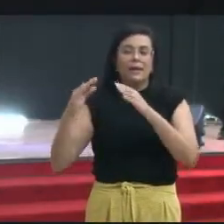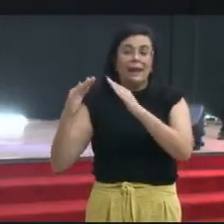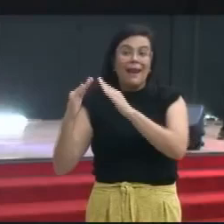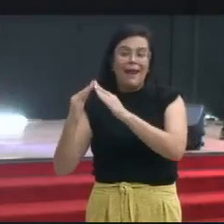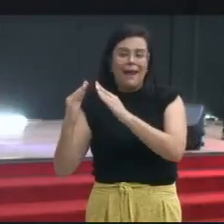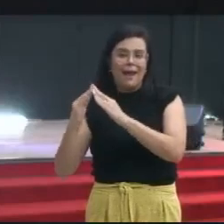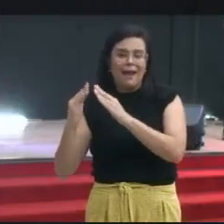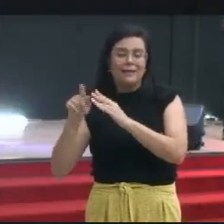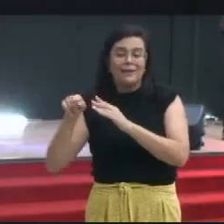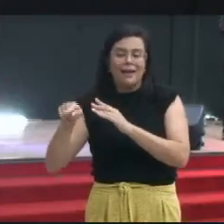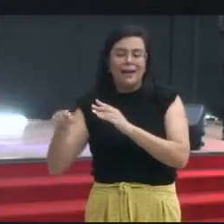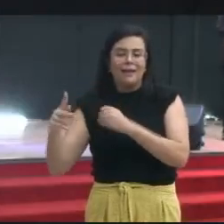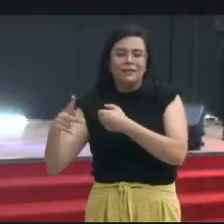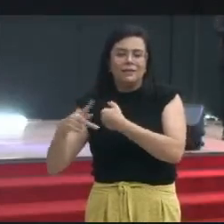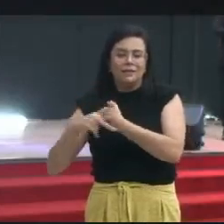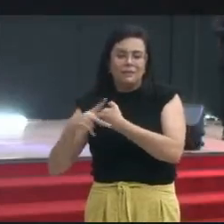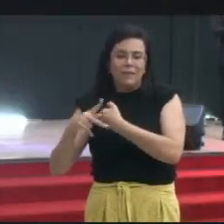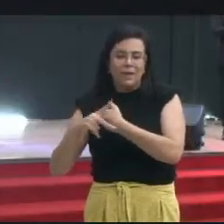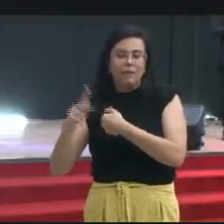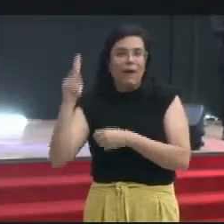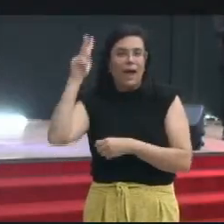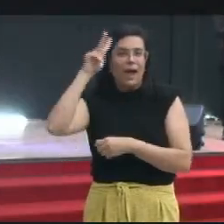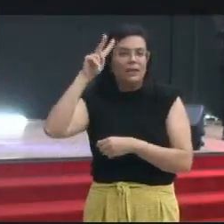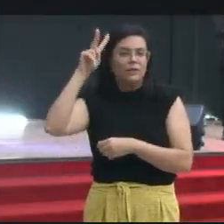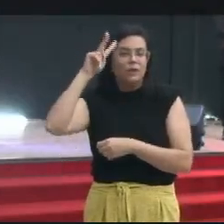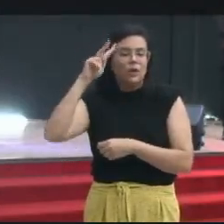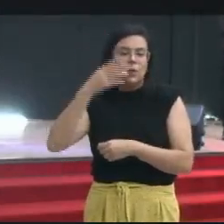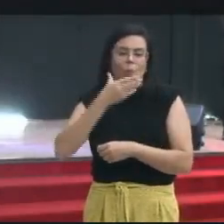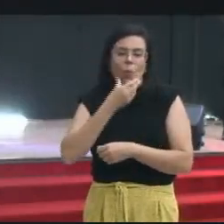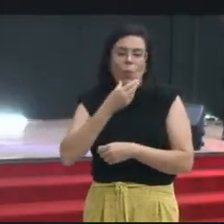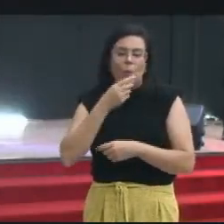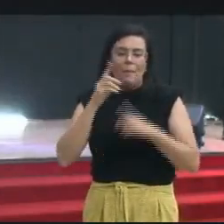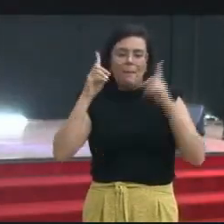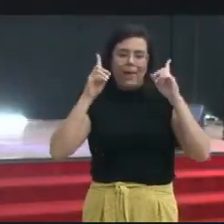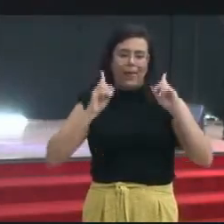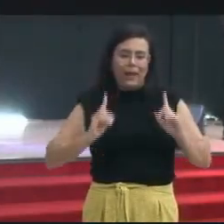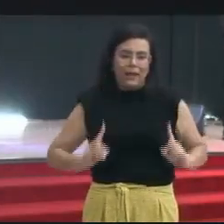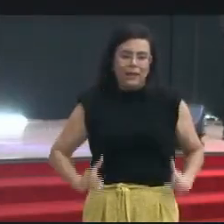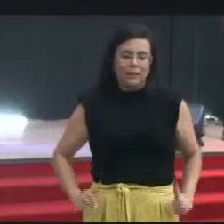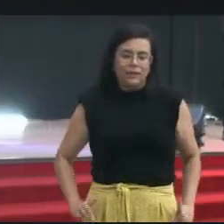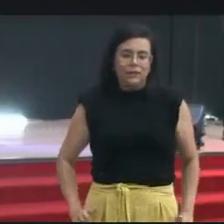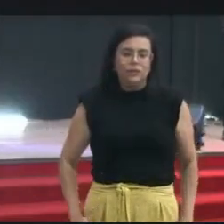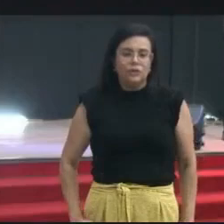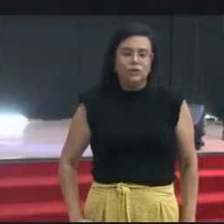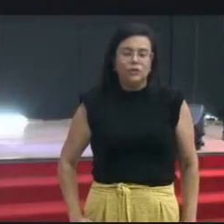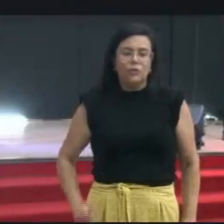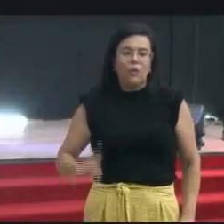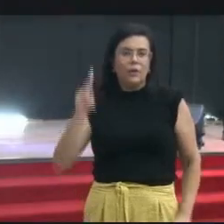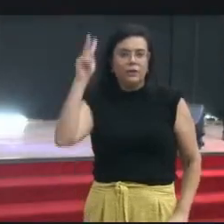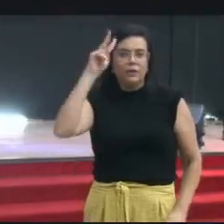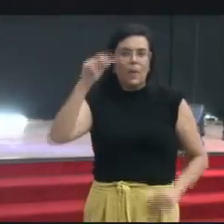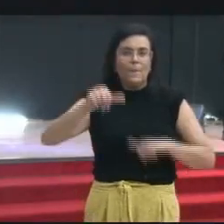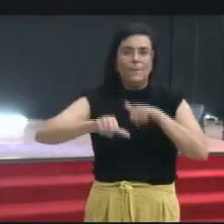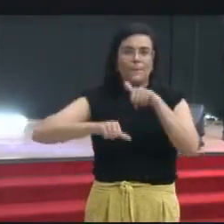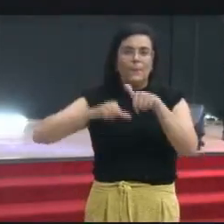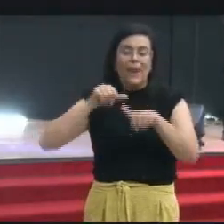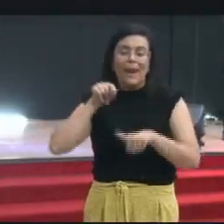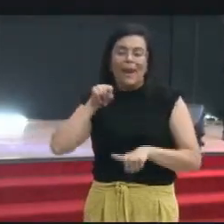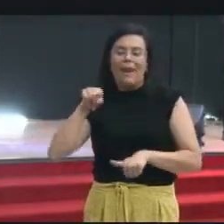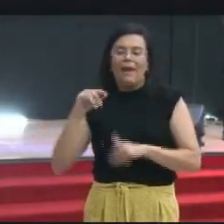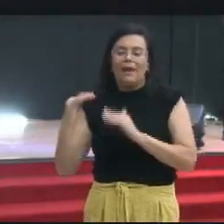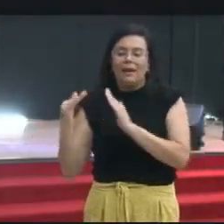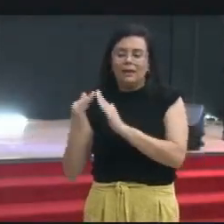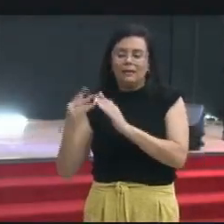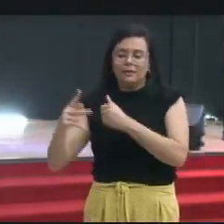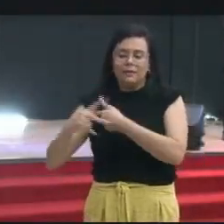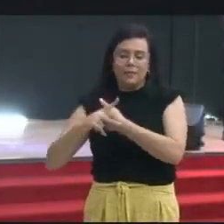A história daquele homem foi mudada na casa de Pedro. Sabe por quê?